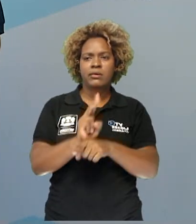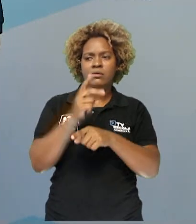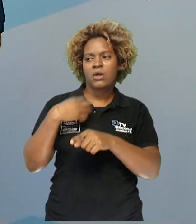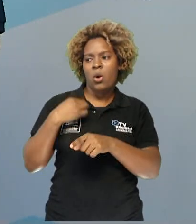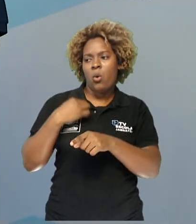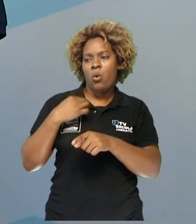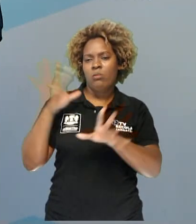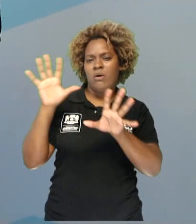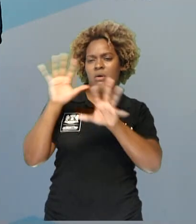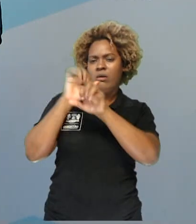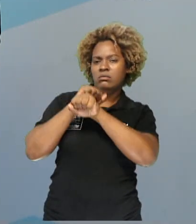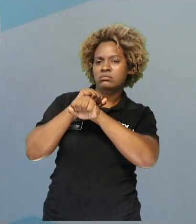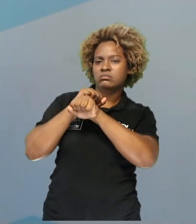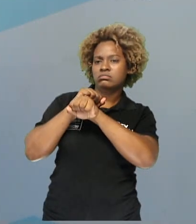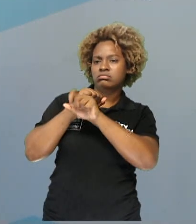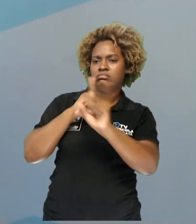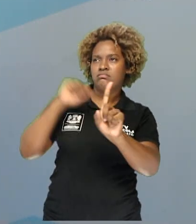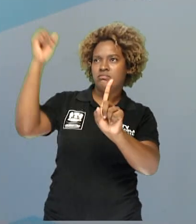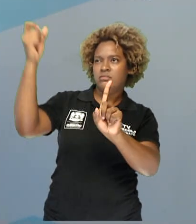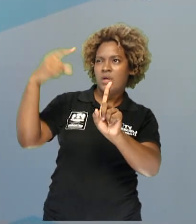escuras na exposição ao sol?